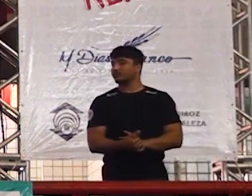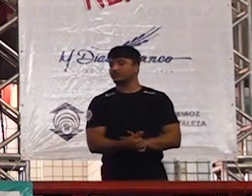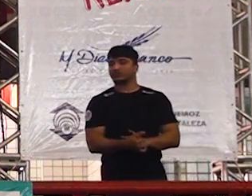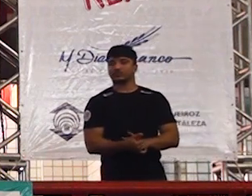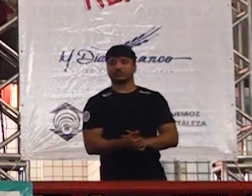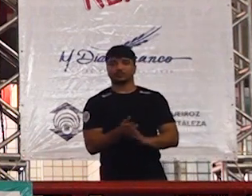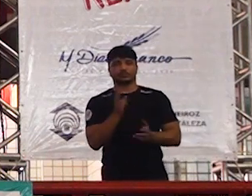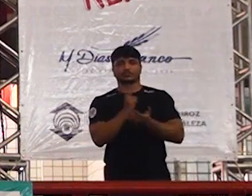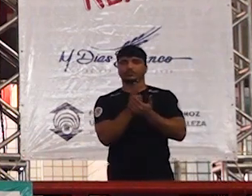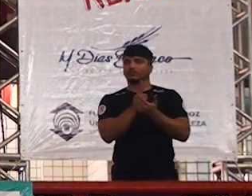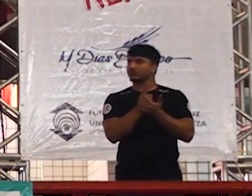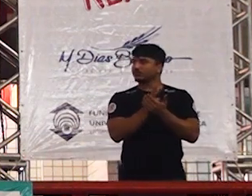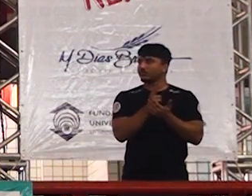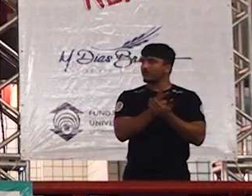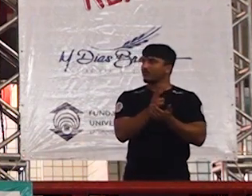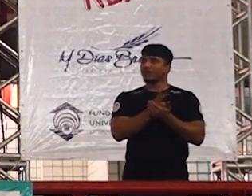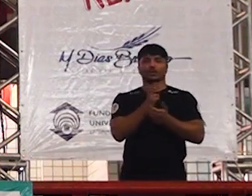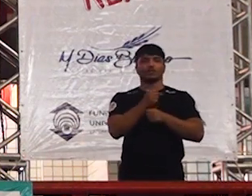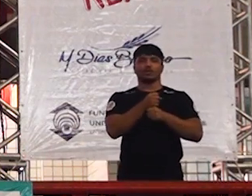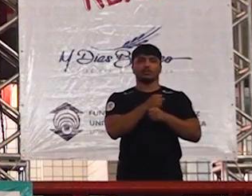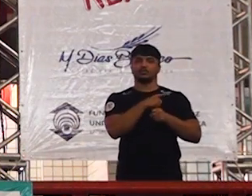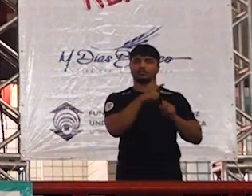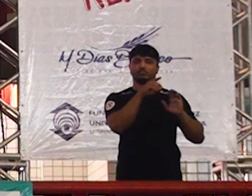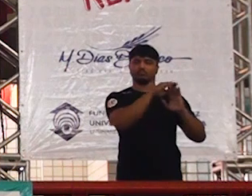Todo ano tem essas listas aí escabrosas.